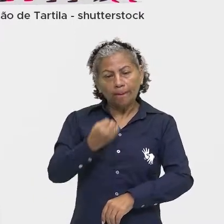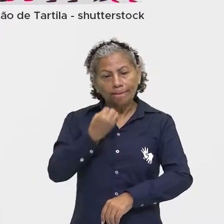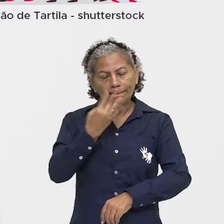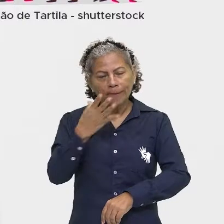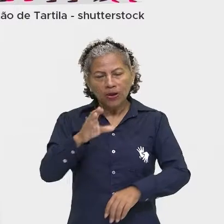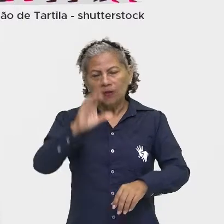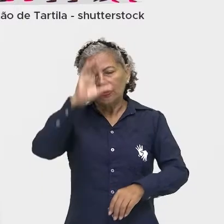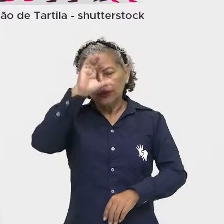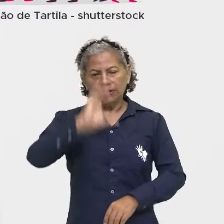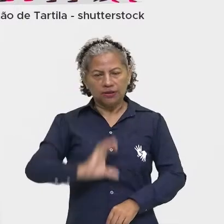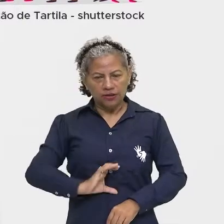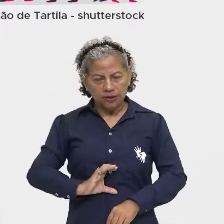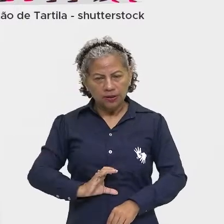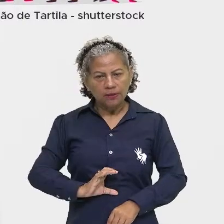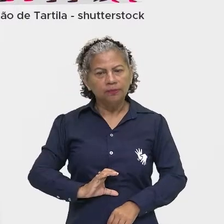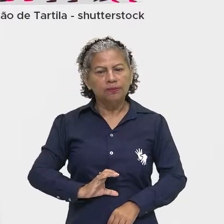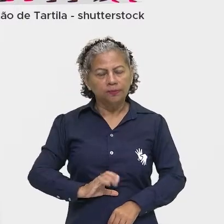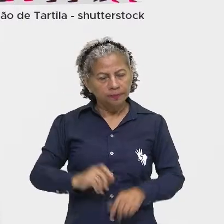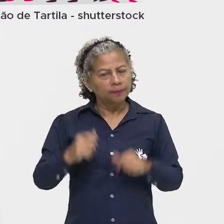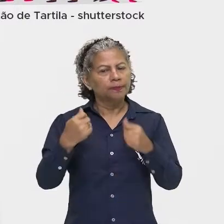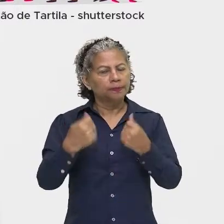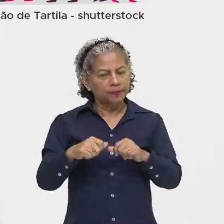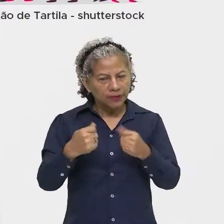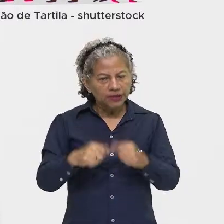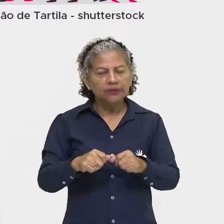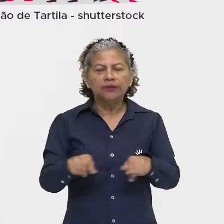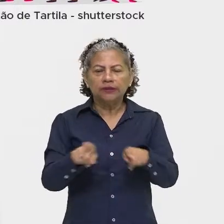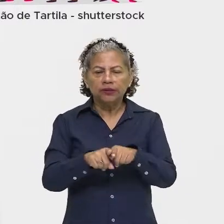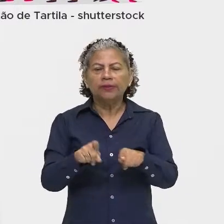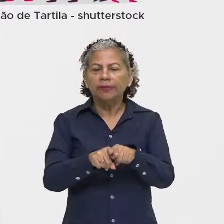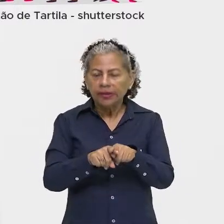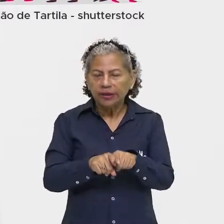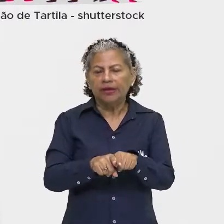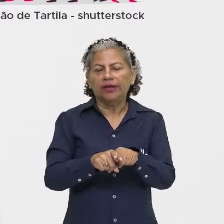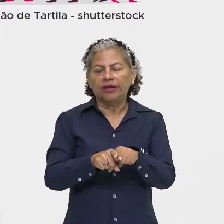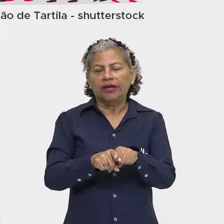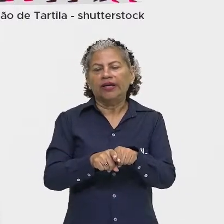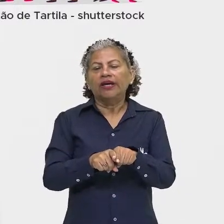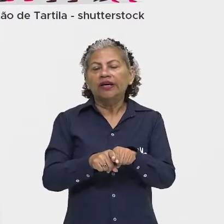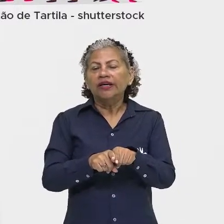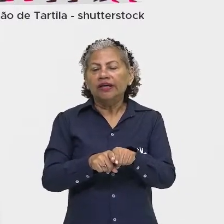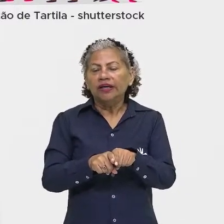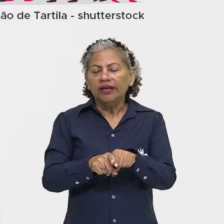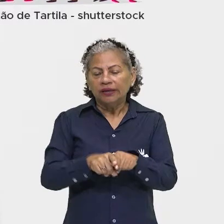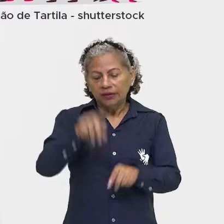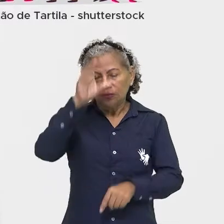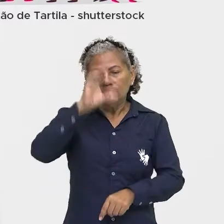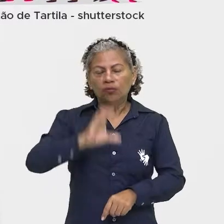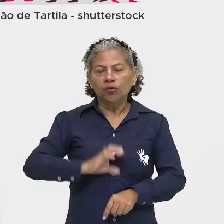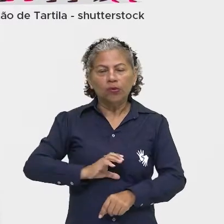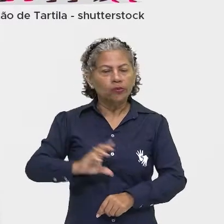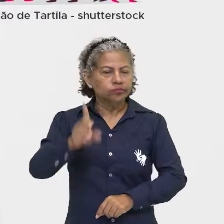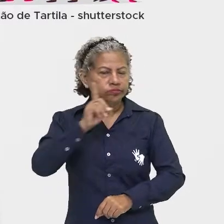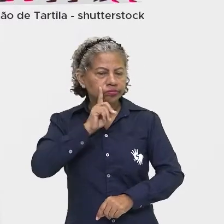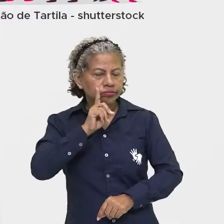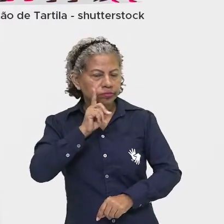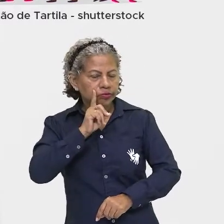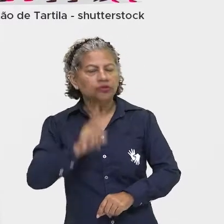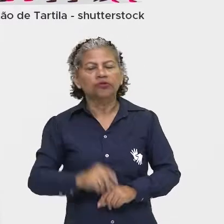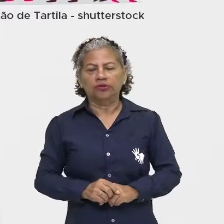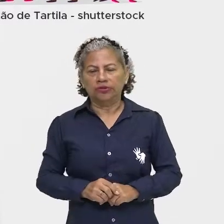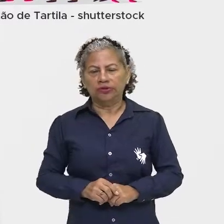temos de ser bons cidadãos fora do mundo virtual. Um bom cidadão é definido como aquele que tem um bom comportamento